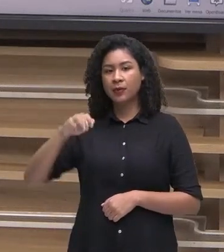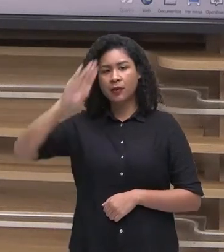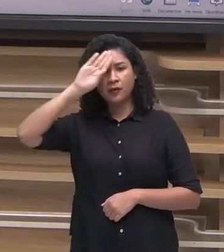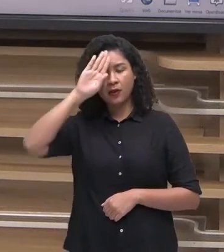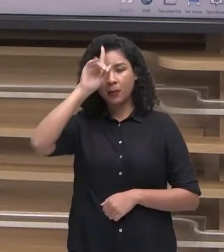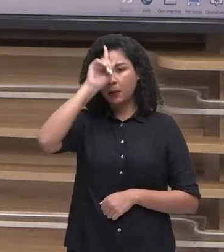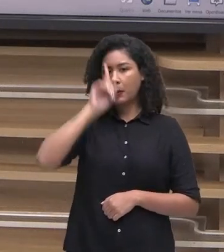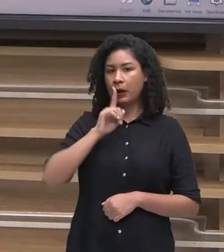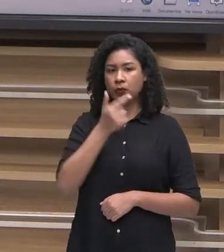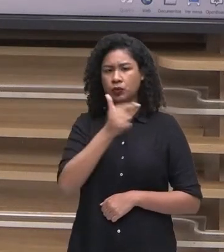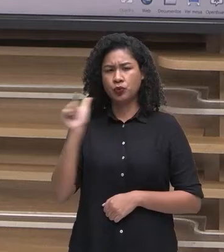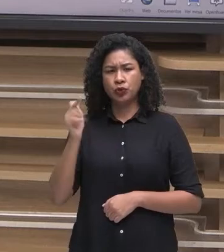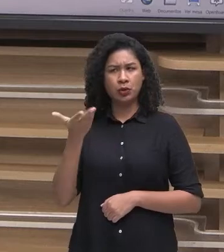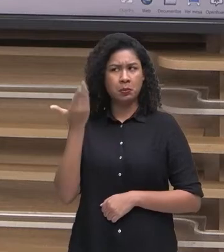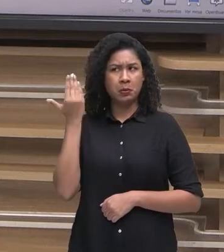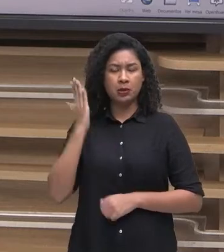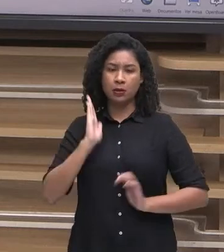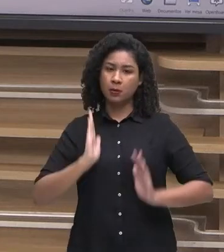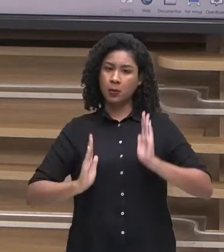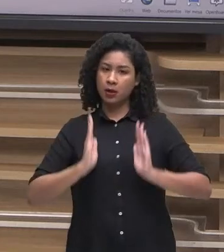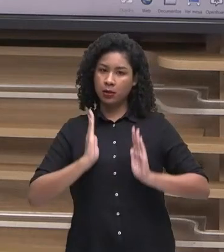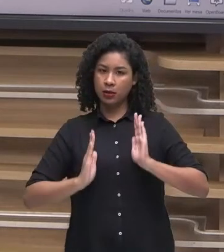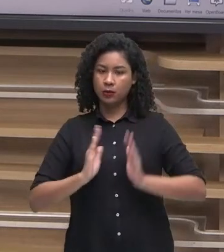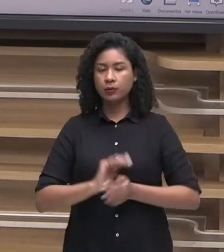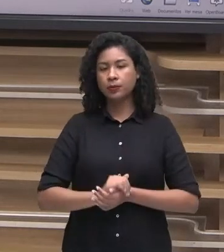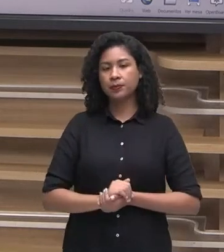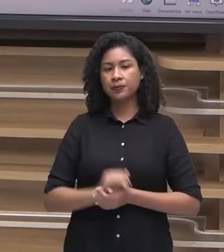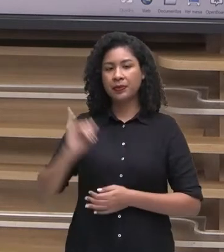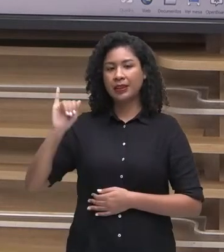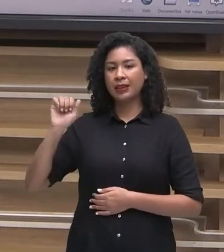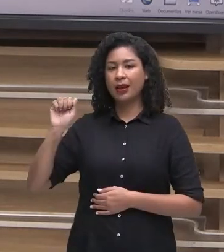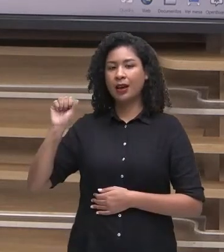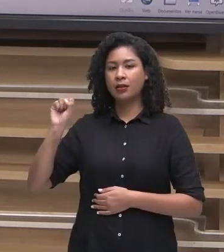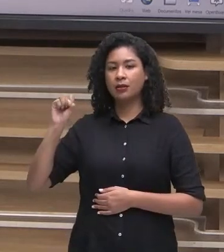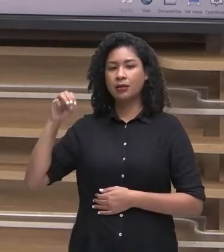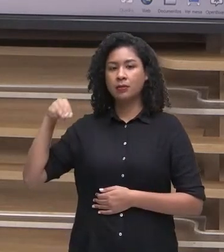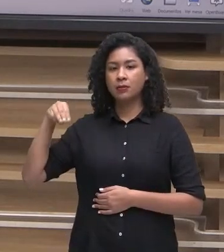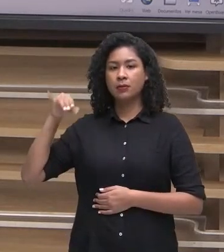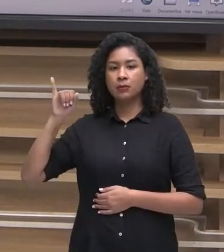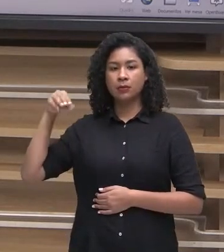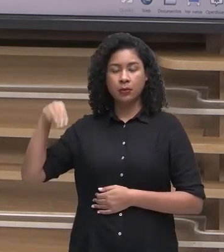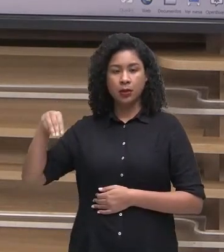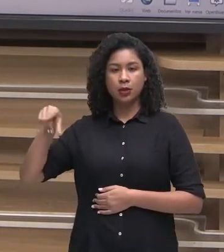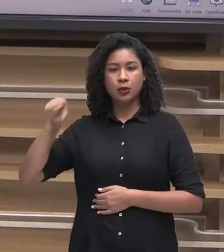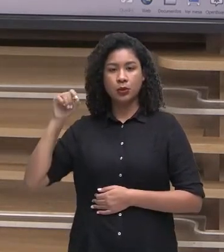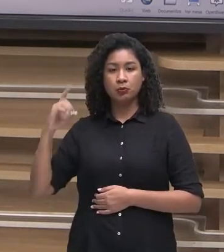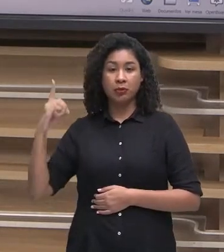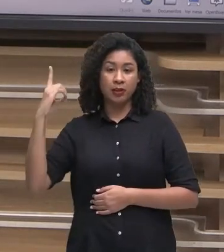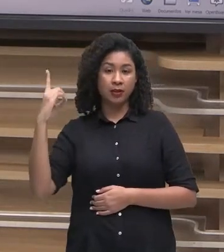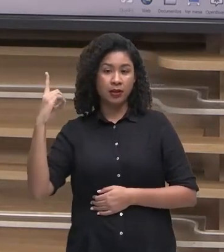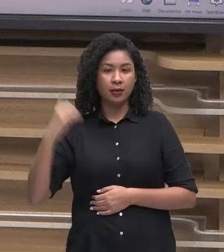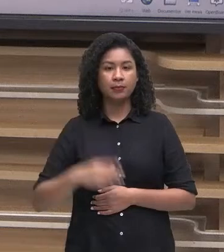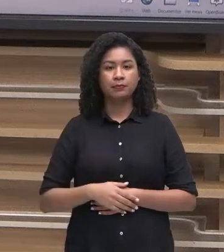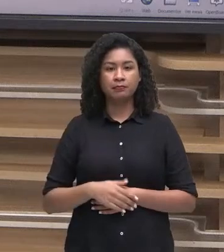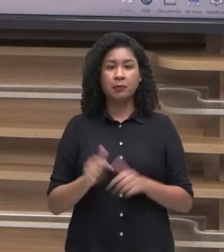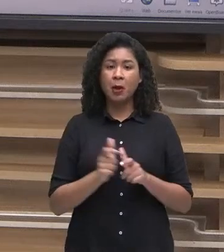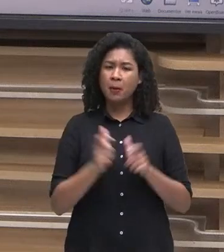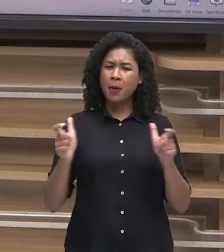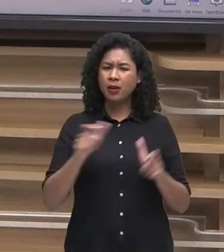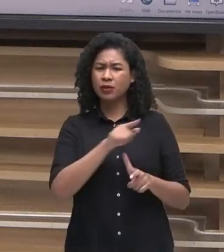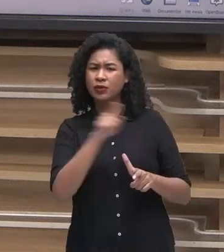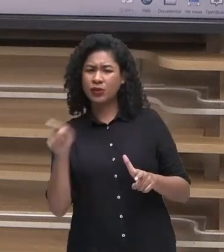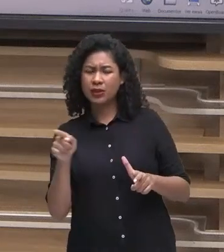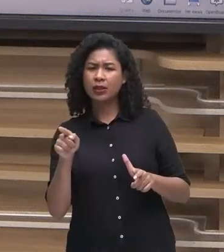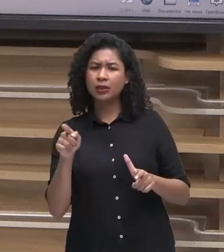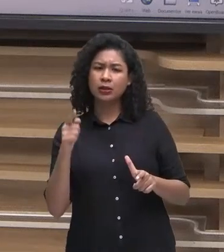A Yasmin está respondendo que a resposta correta também é a letra D. A maioria de vocês aqui está dividida entre a letra A e a letra